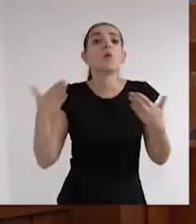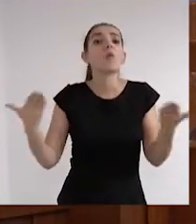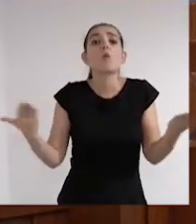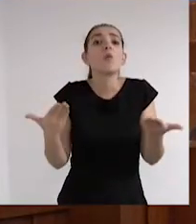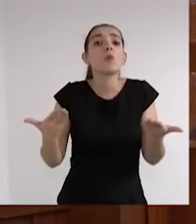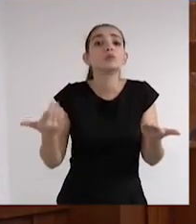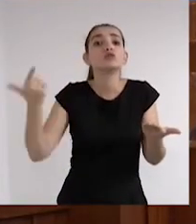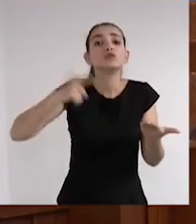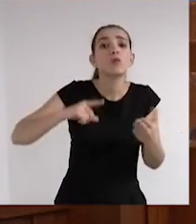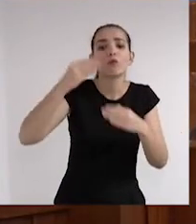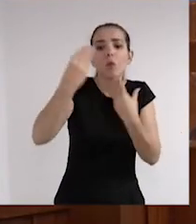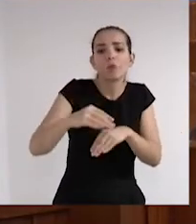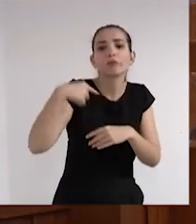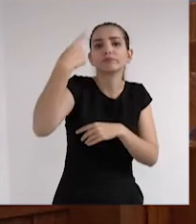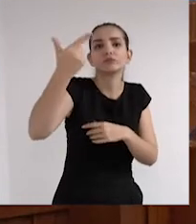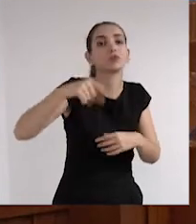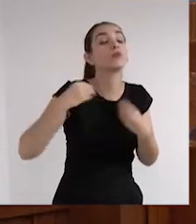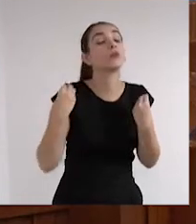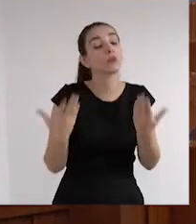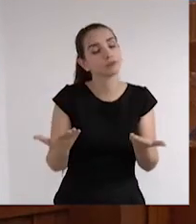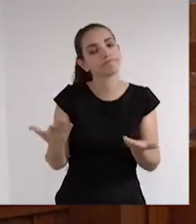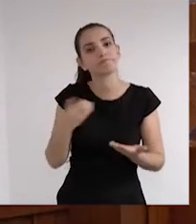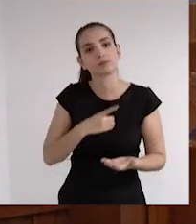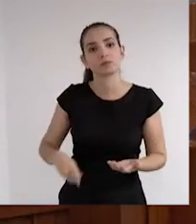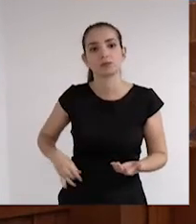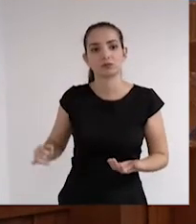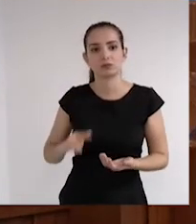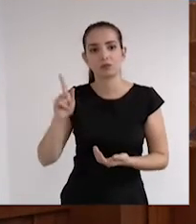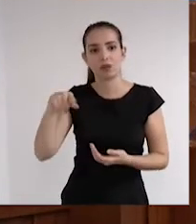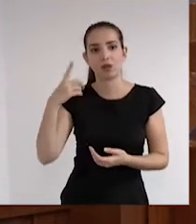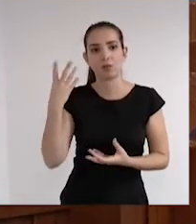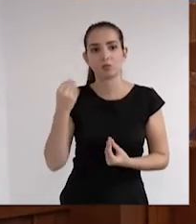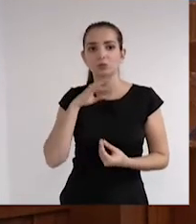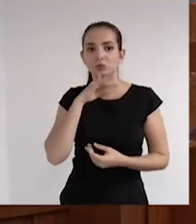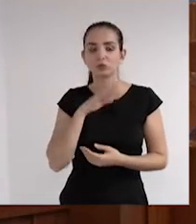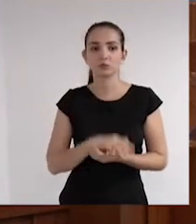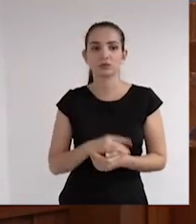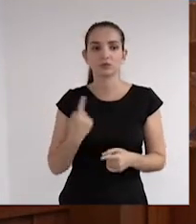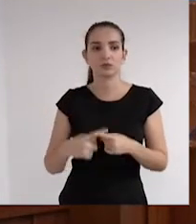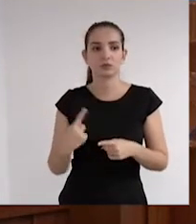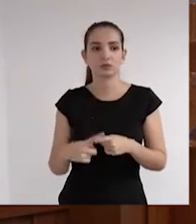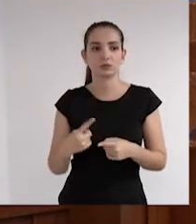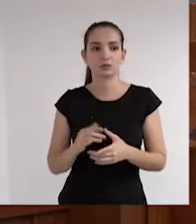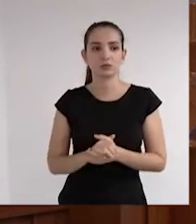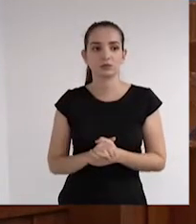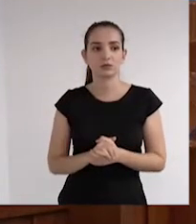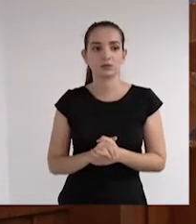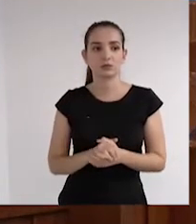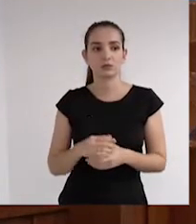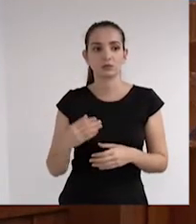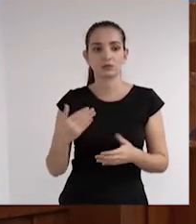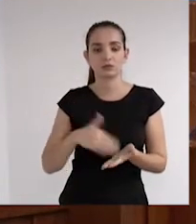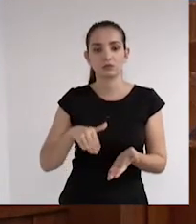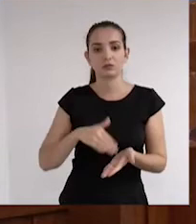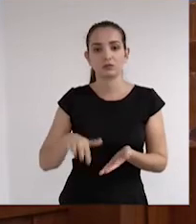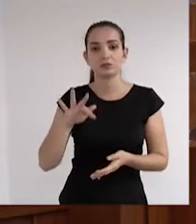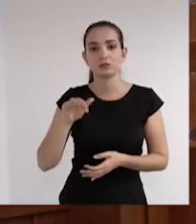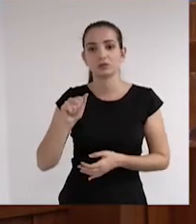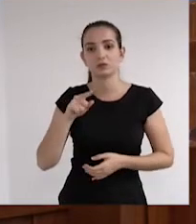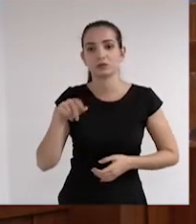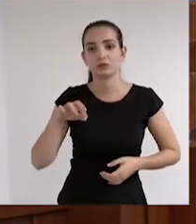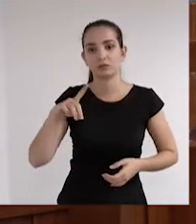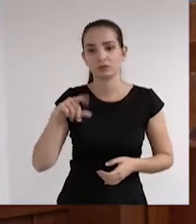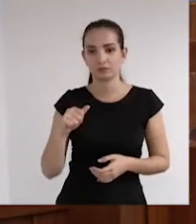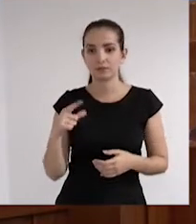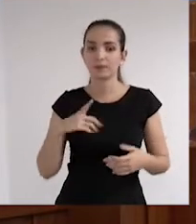Estado vai fazer novamente um concurso, deputado João Grandão. É muito ruim porque não é só para a Secretaria de Fazenda, para